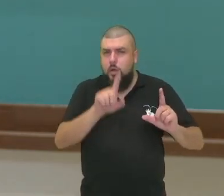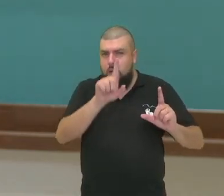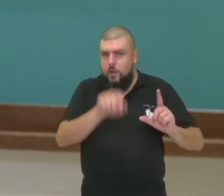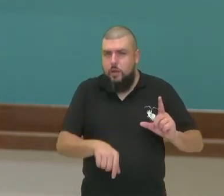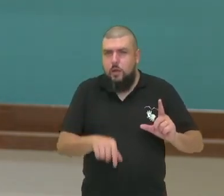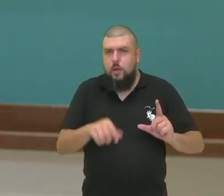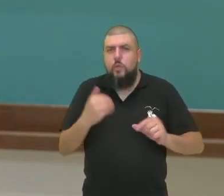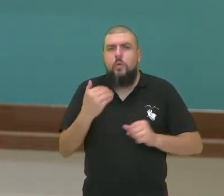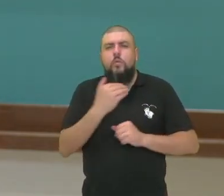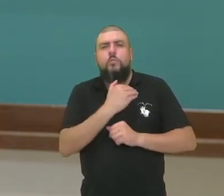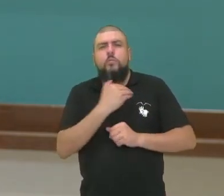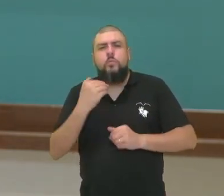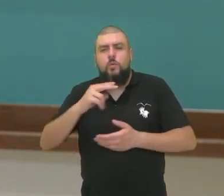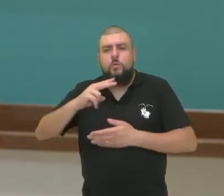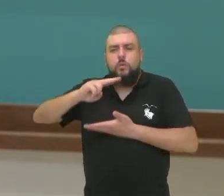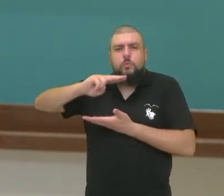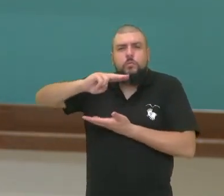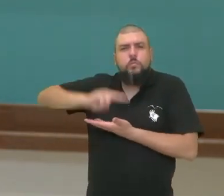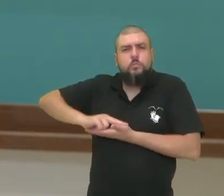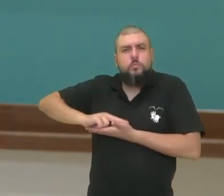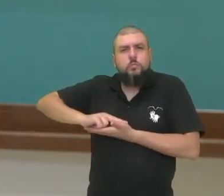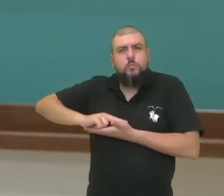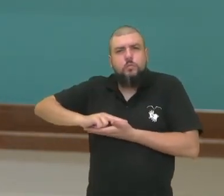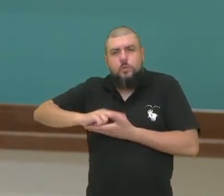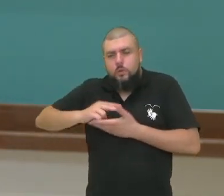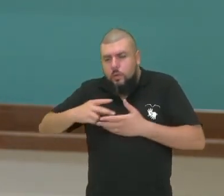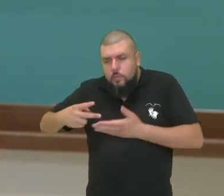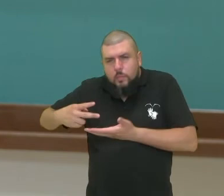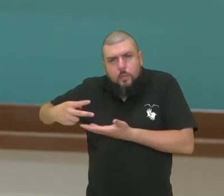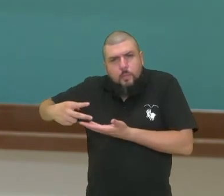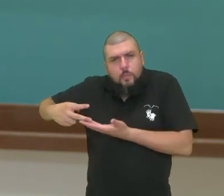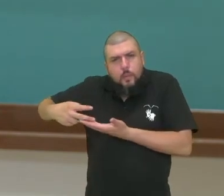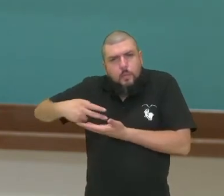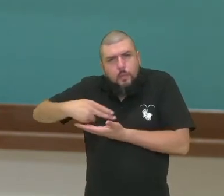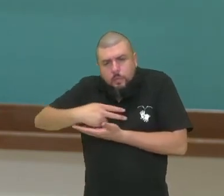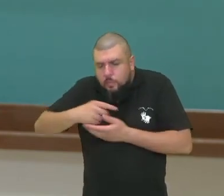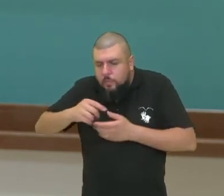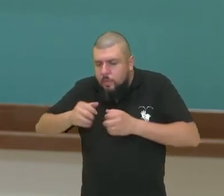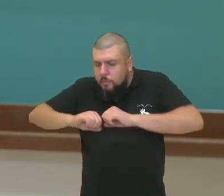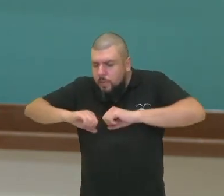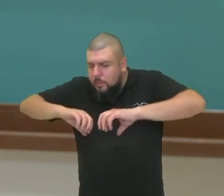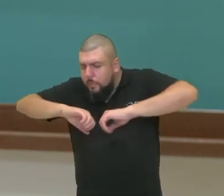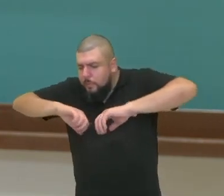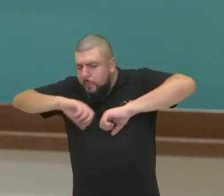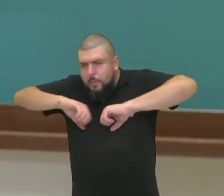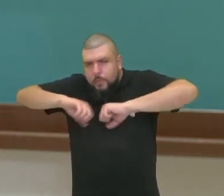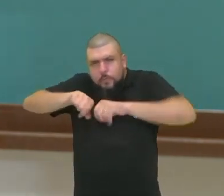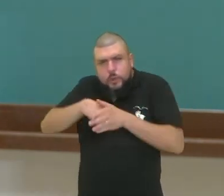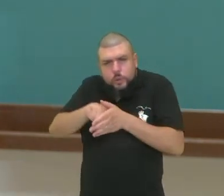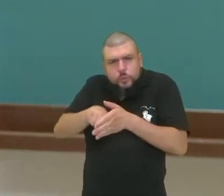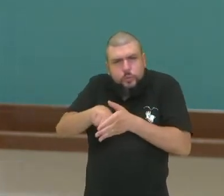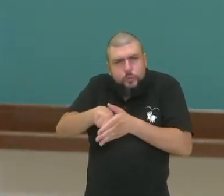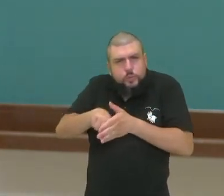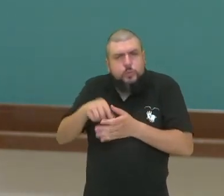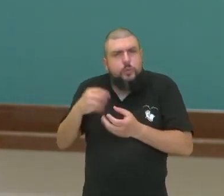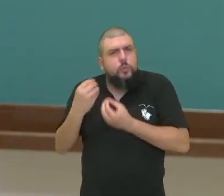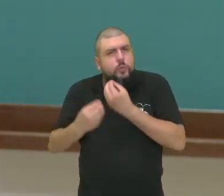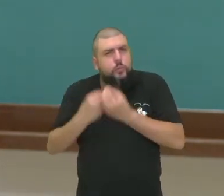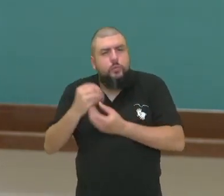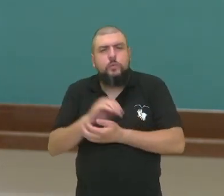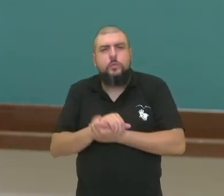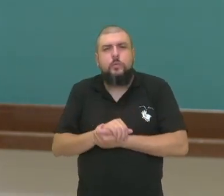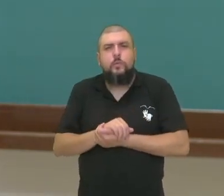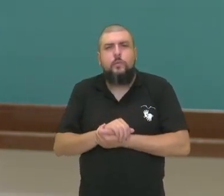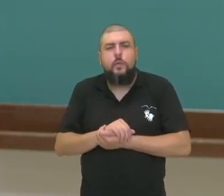Aí a gente já tem essa valorização do conhecimento científico que é aplicado na prática mesmo, diferenciação